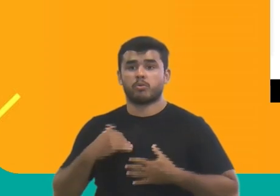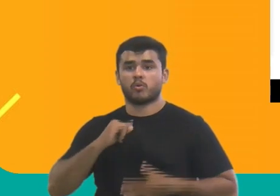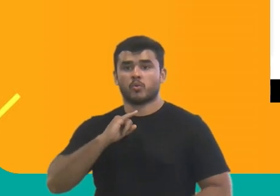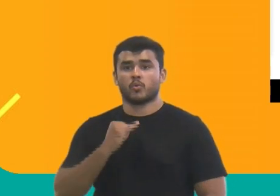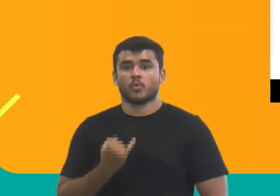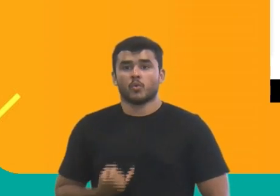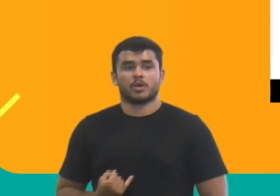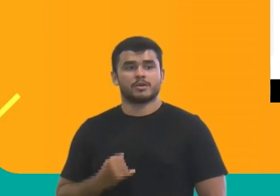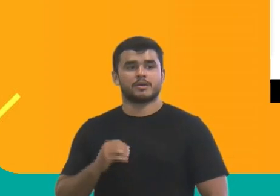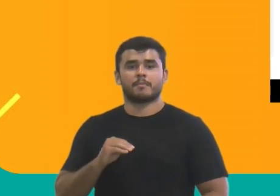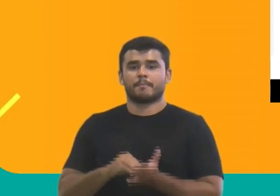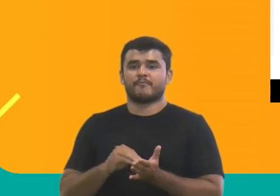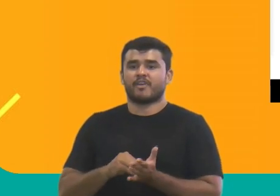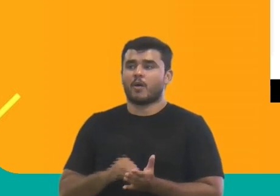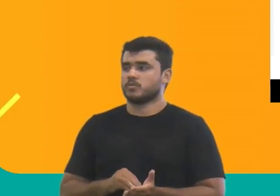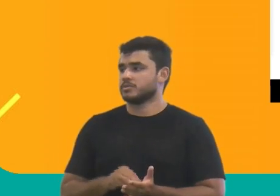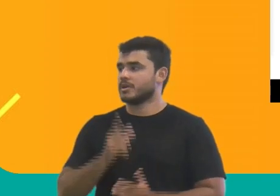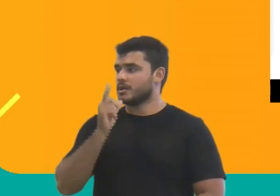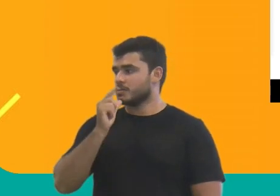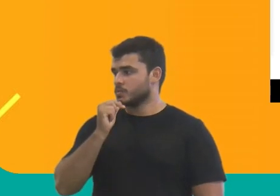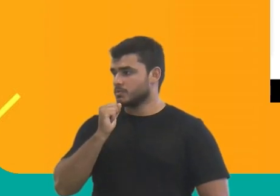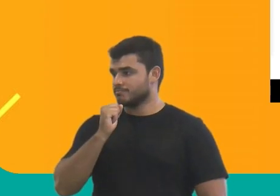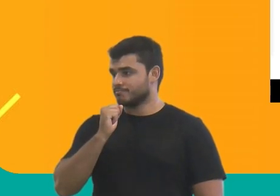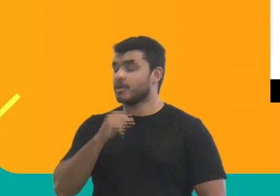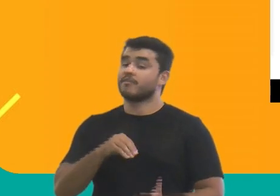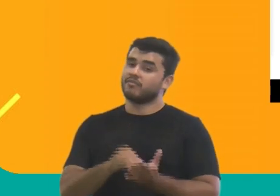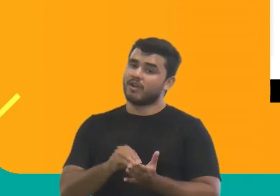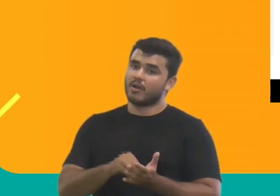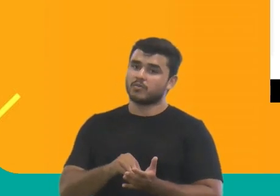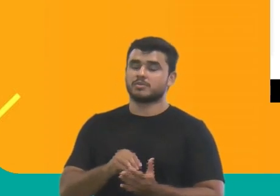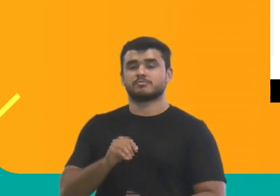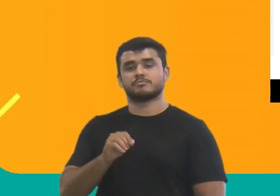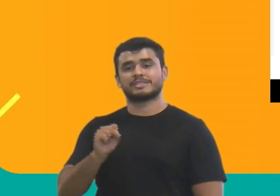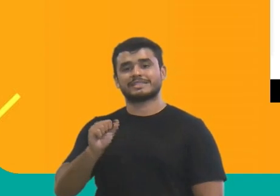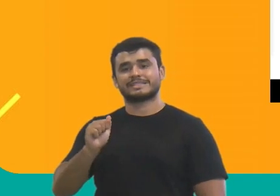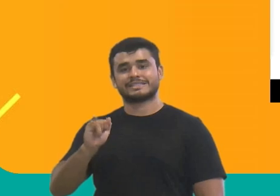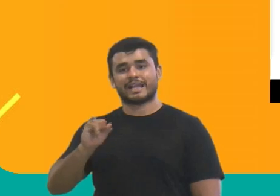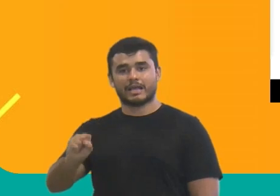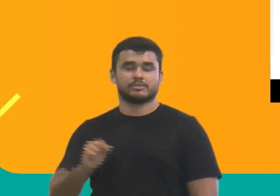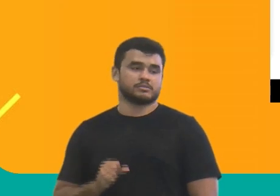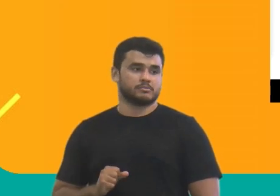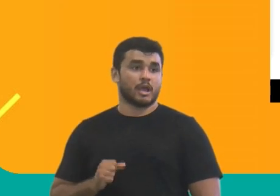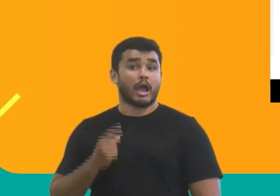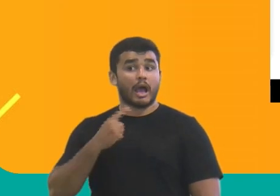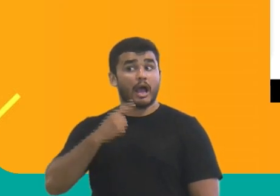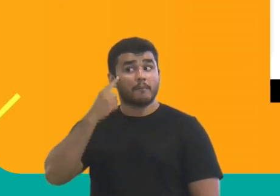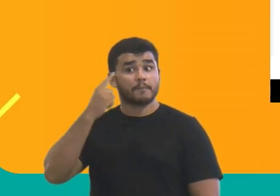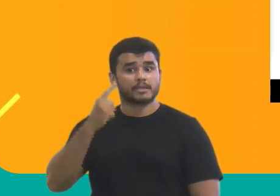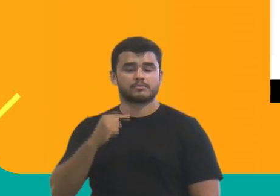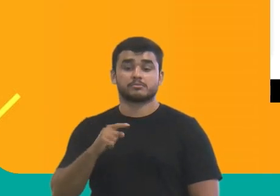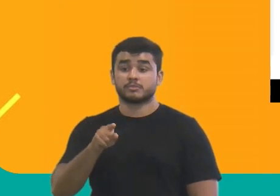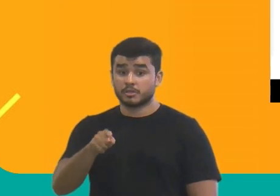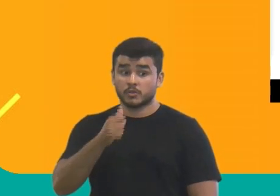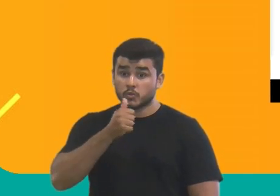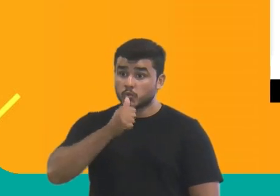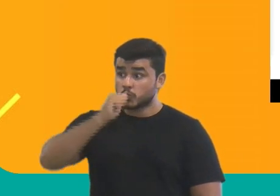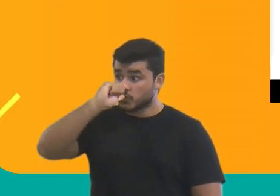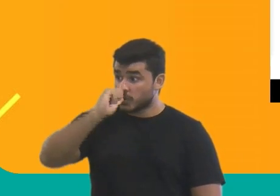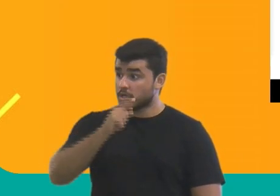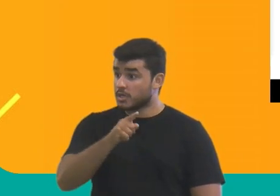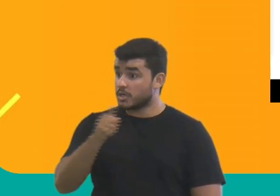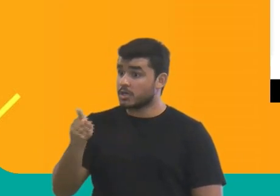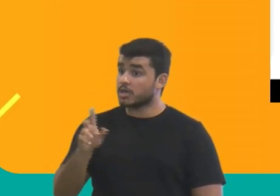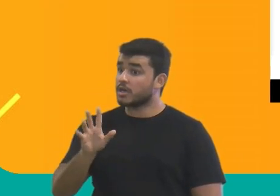repor o que o organismo perdeu a partir da sua ingestão oral. É importante lembrar que a bebida é eficiente para